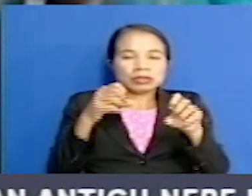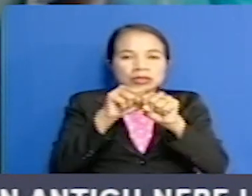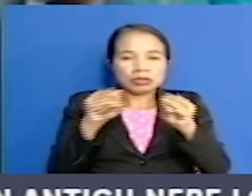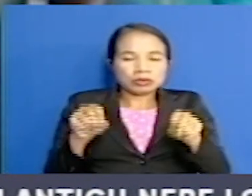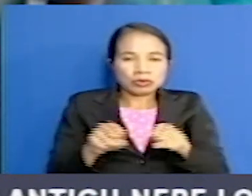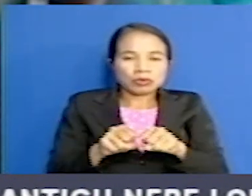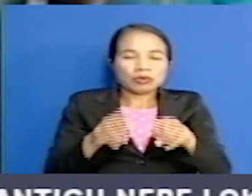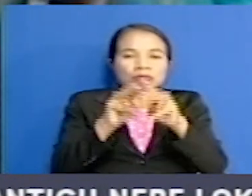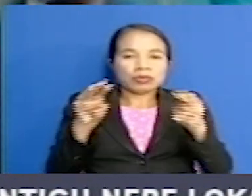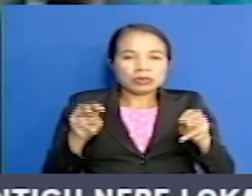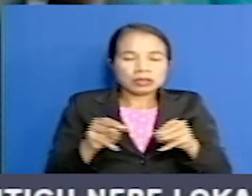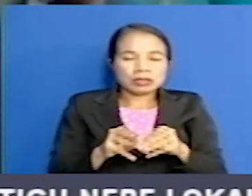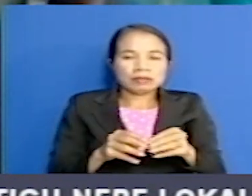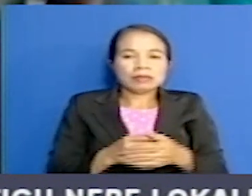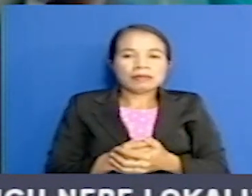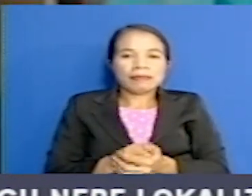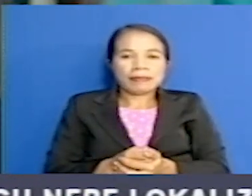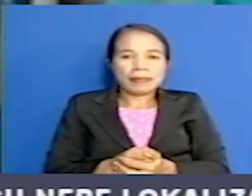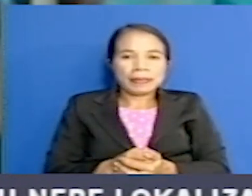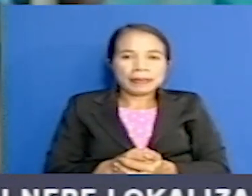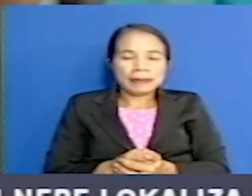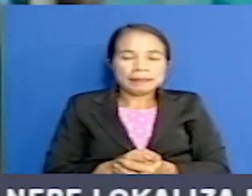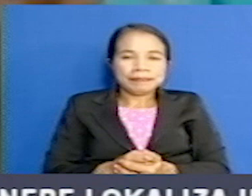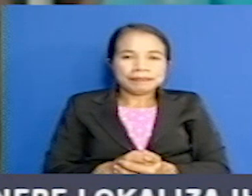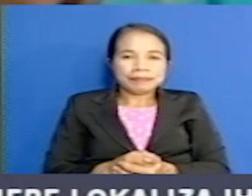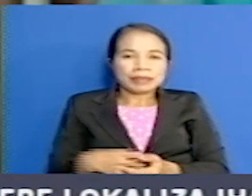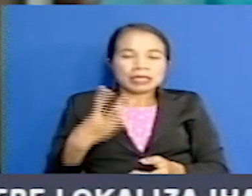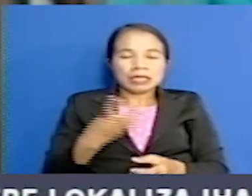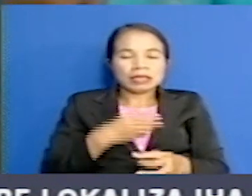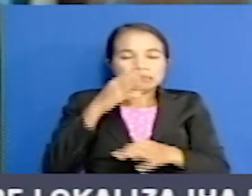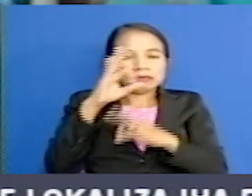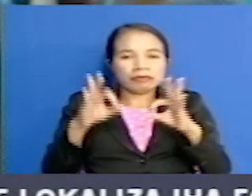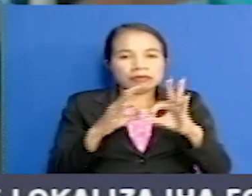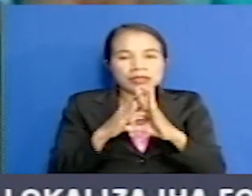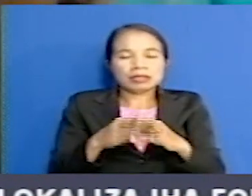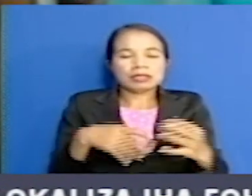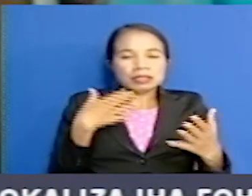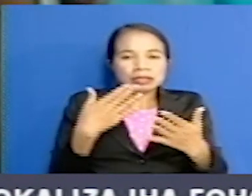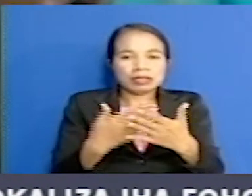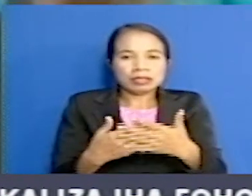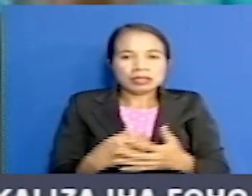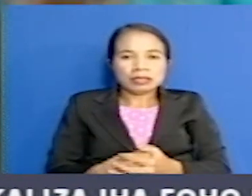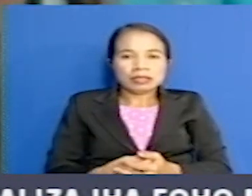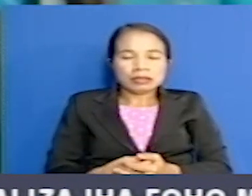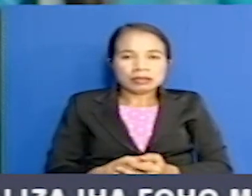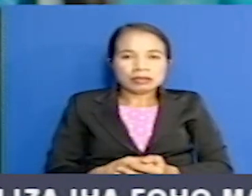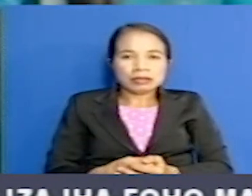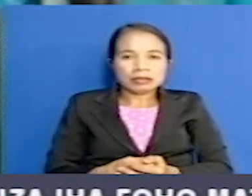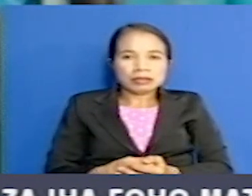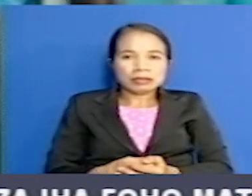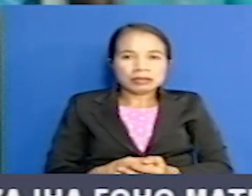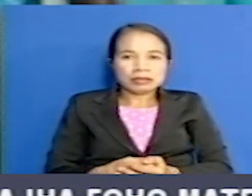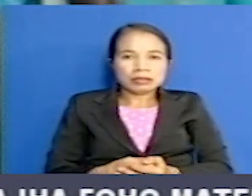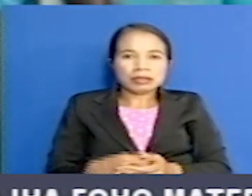Maubici, para tu nem te tacar de boi. Isso é garante, paz, estabilidade e segurança e tem